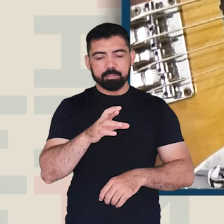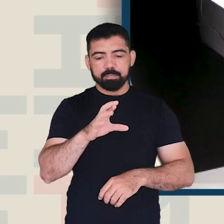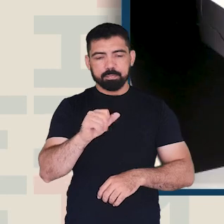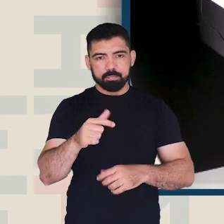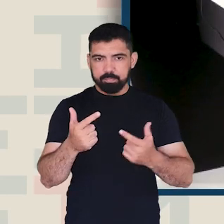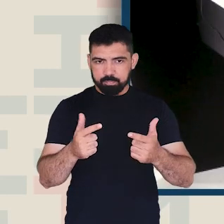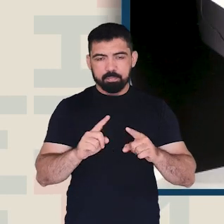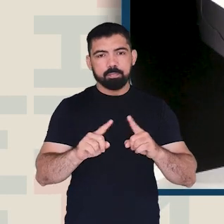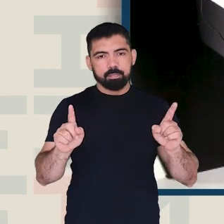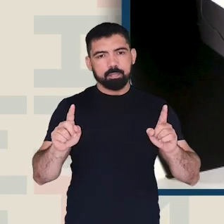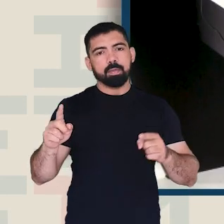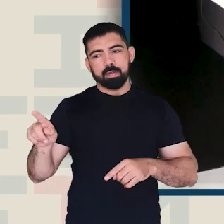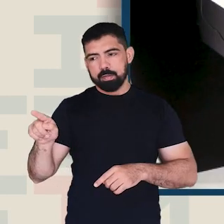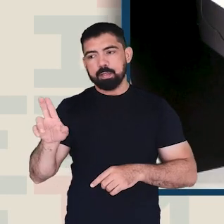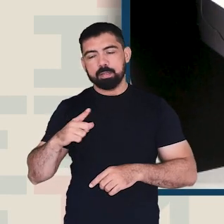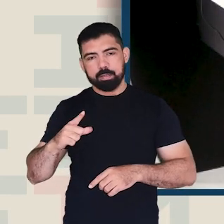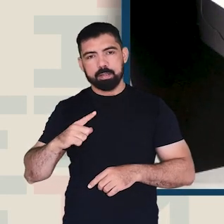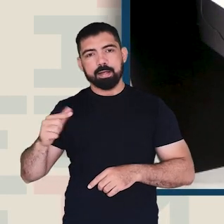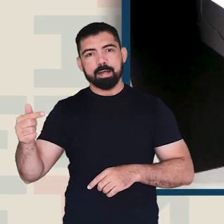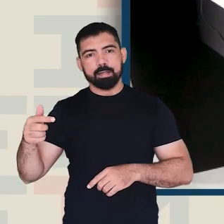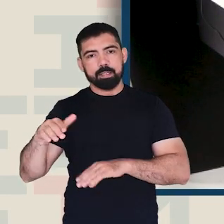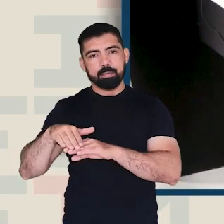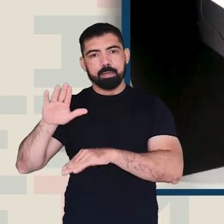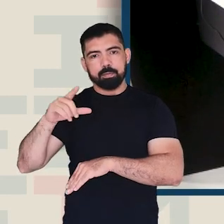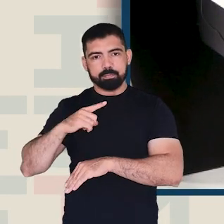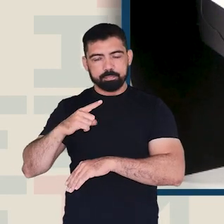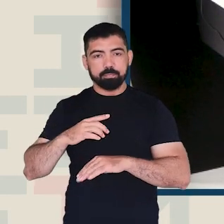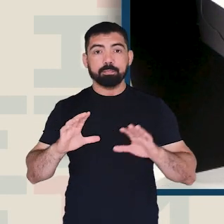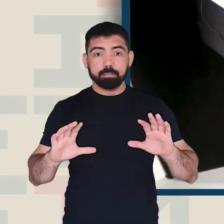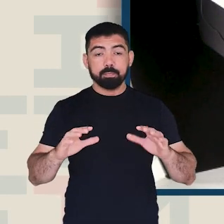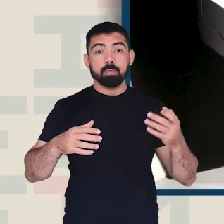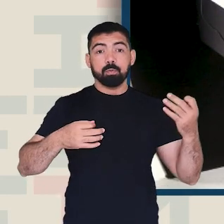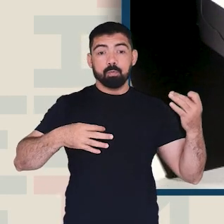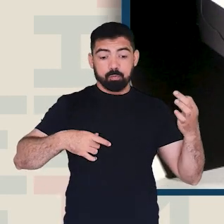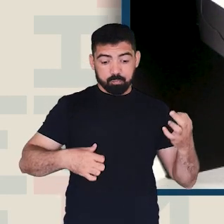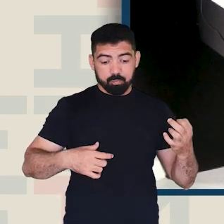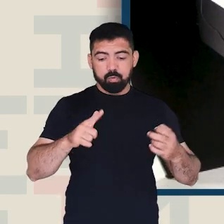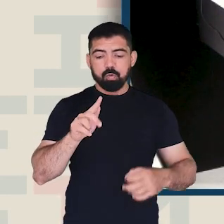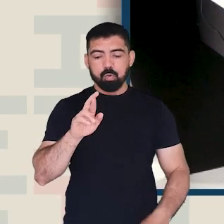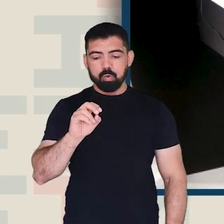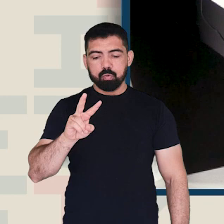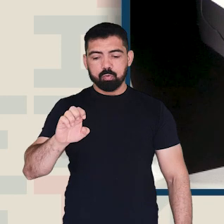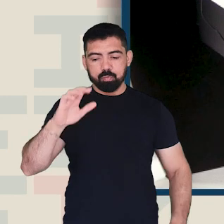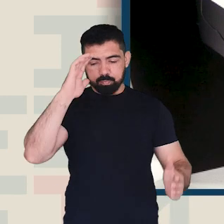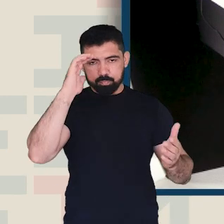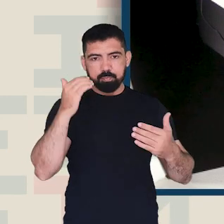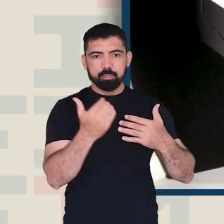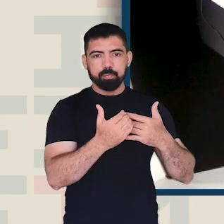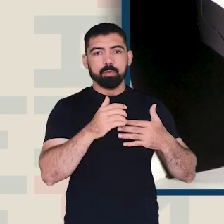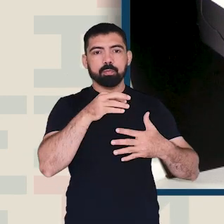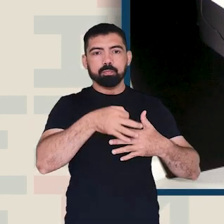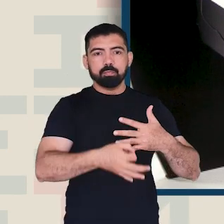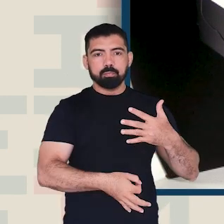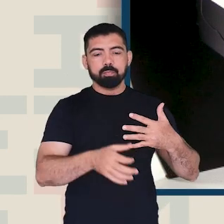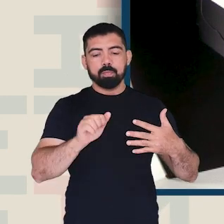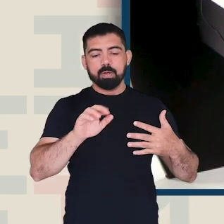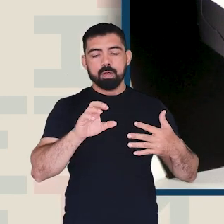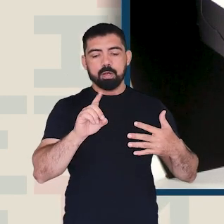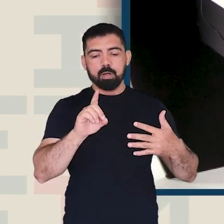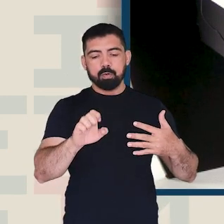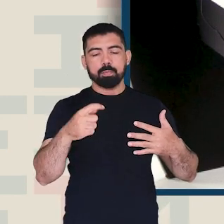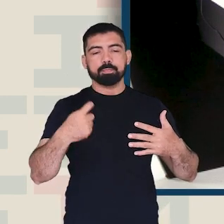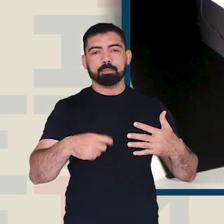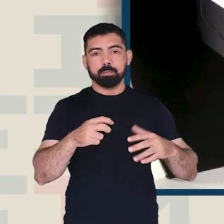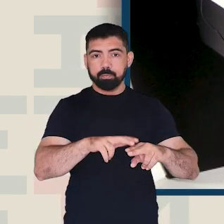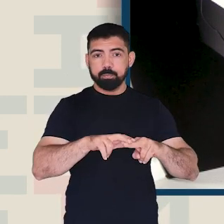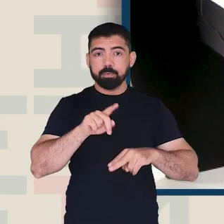de novo, o groove, ele precisa obedecer ao acorde. Então, daí a importância que o baixista entenda de